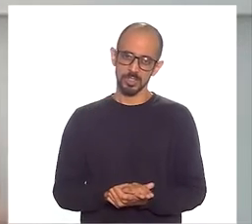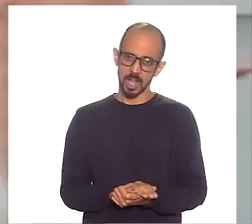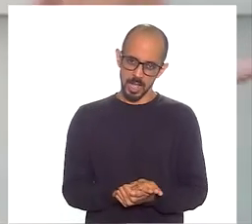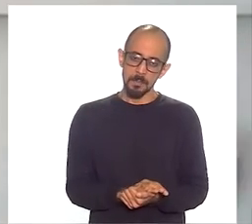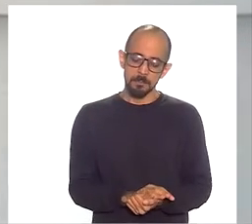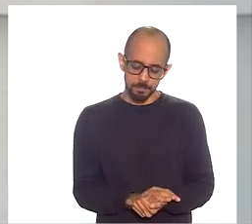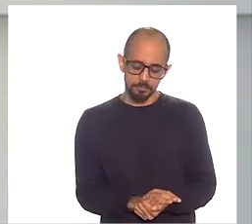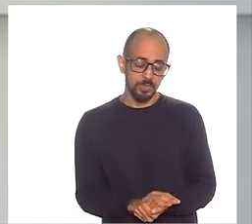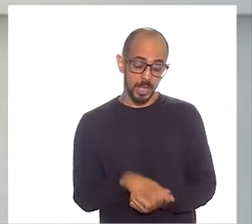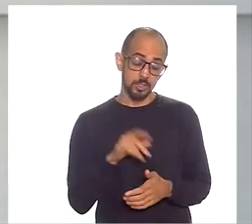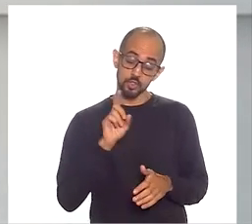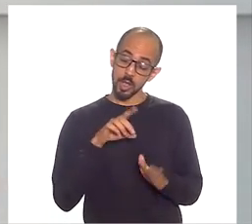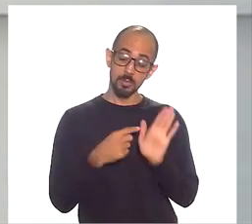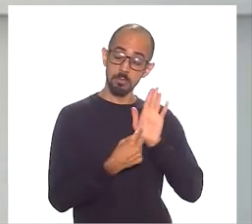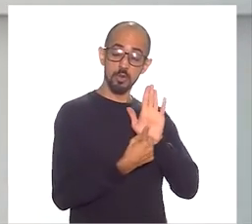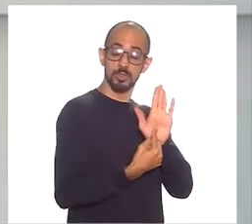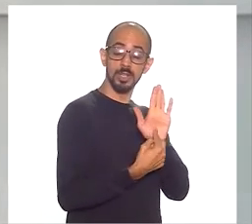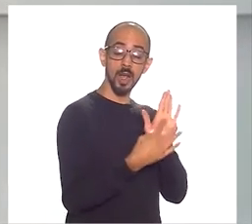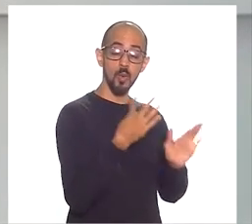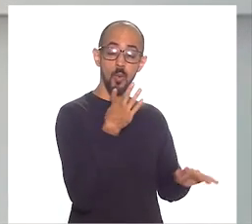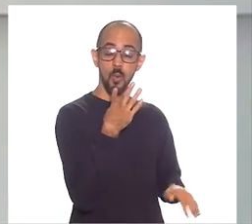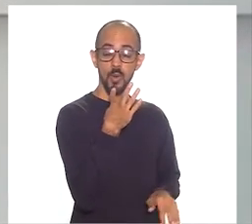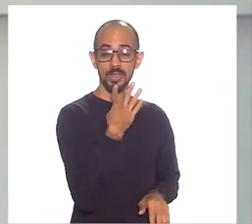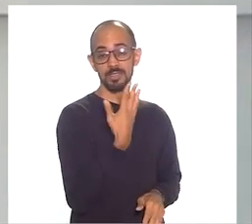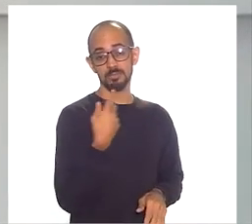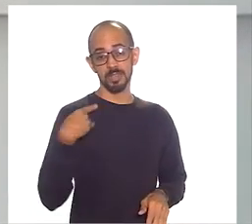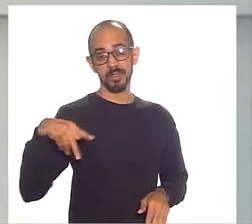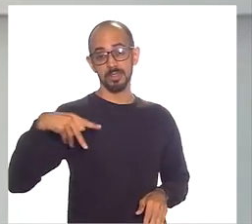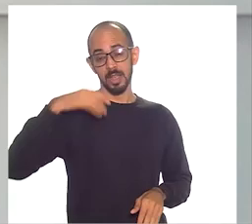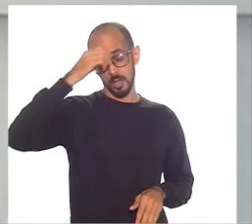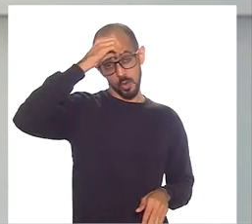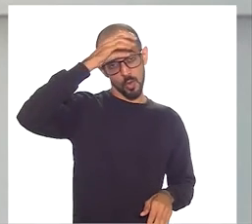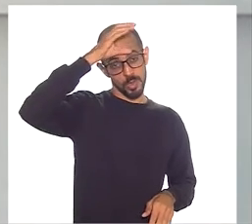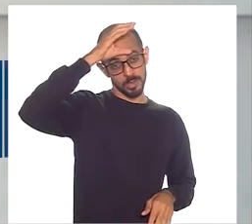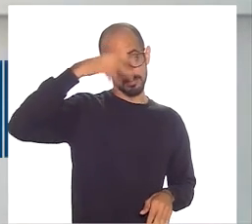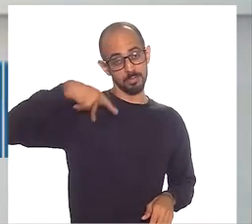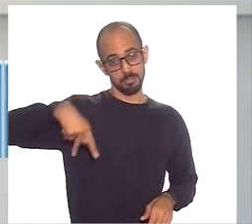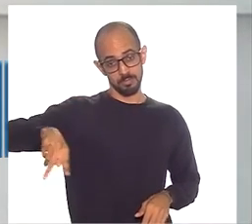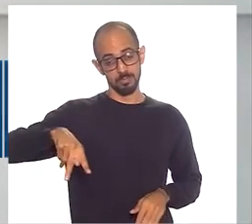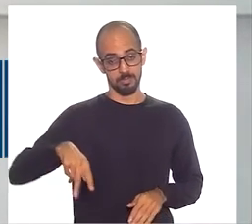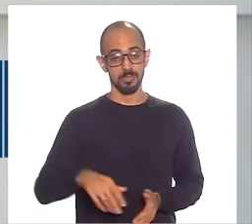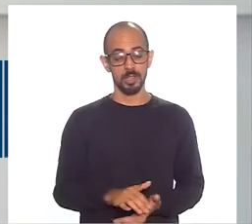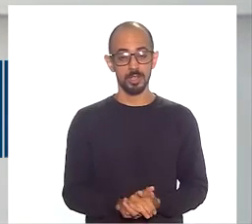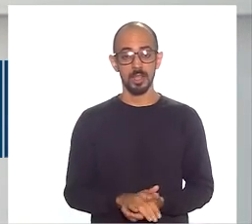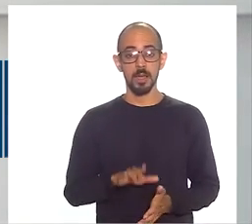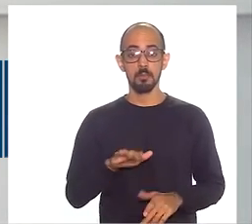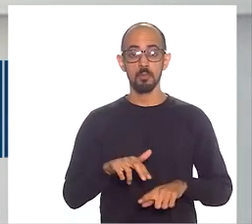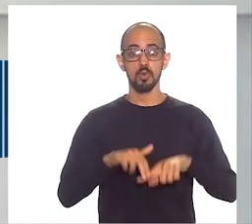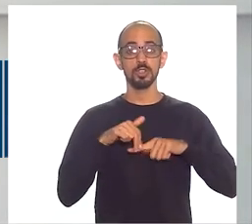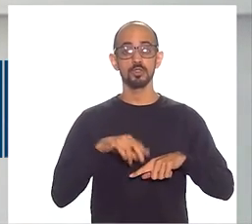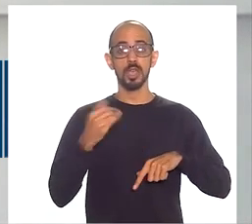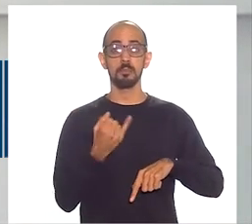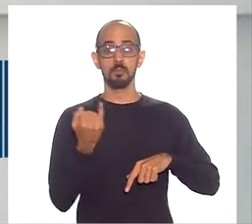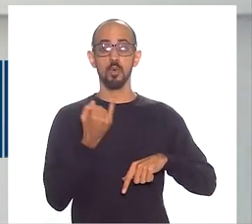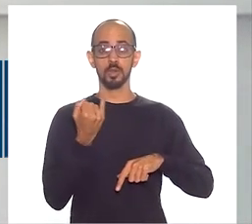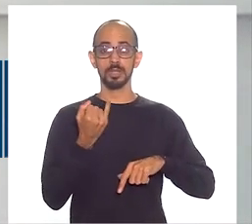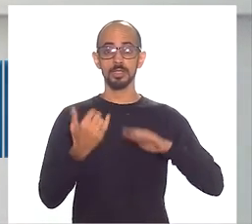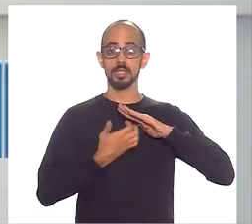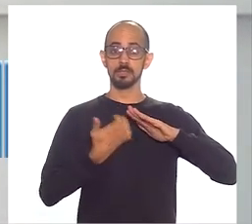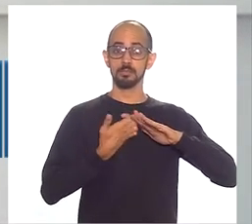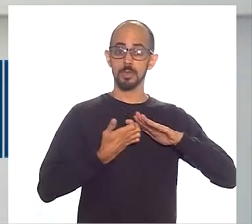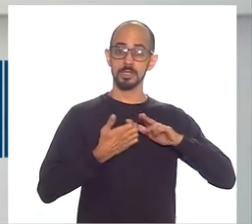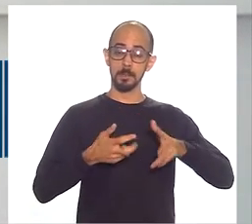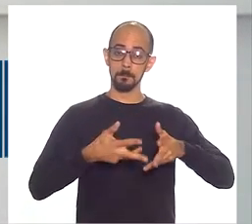naquele momento a doar o conhecimento que tem e o tempo que tem, né? Então, além, por isso que eu acho que é tão importante as